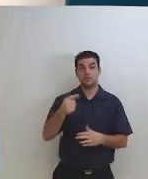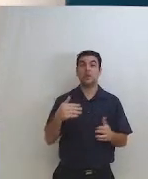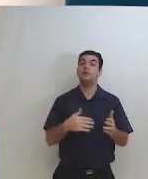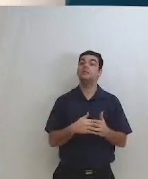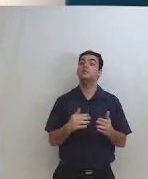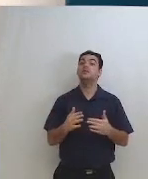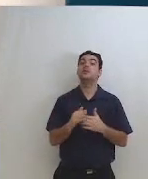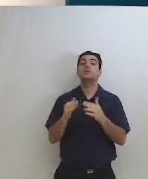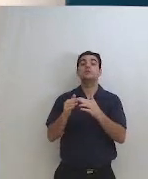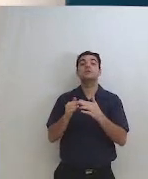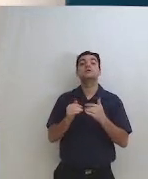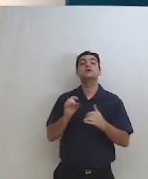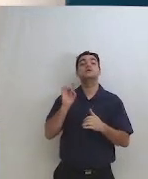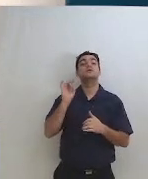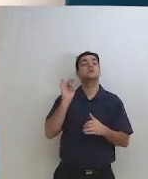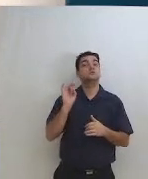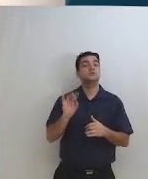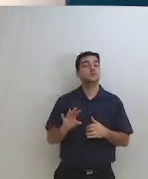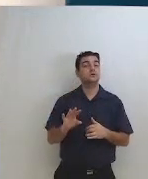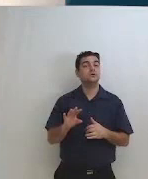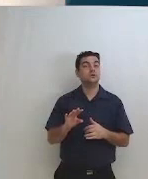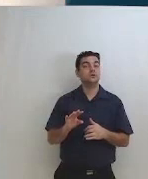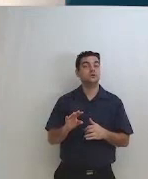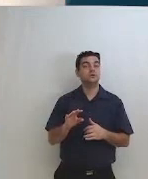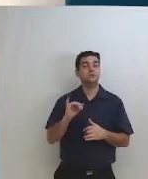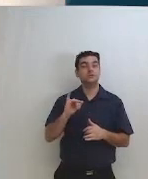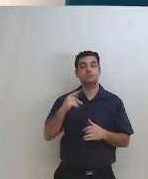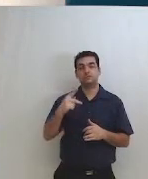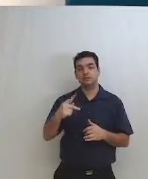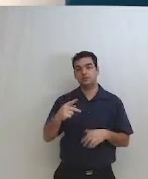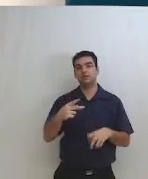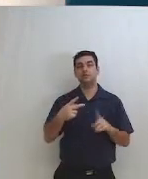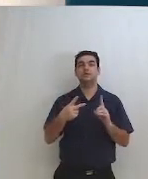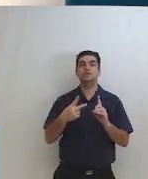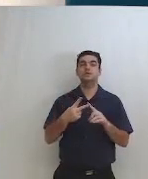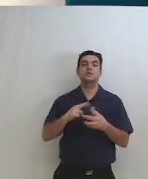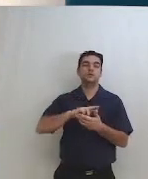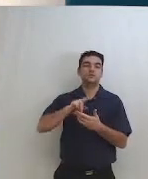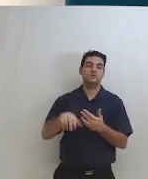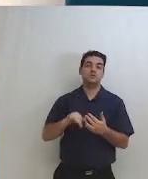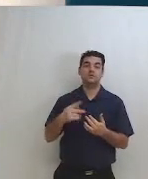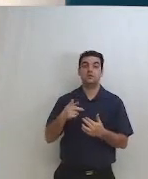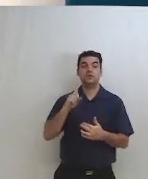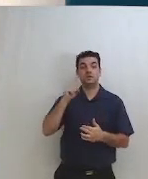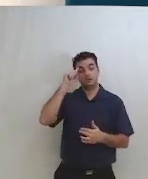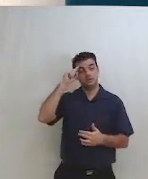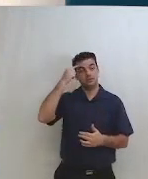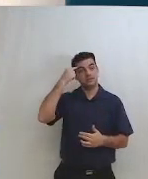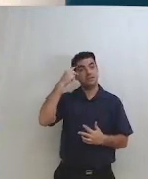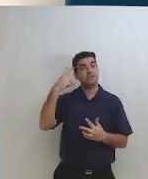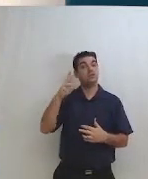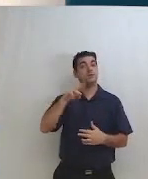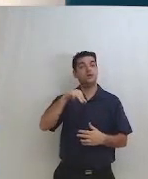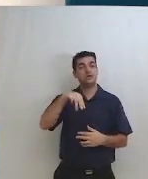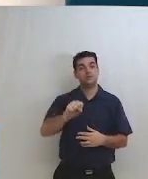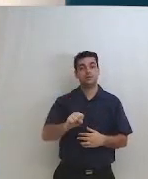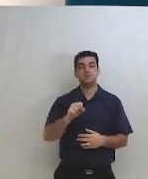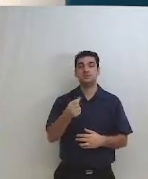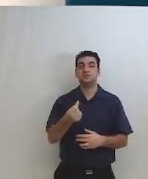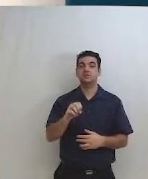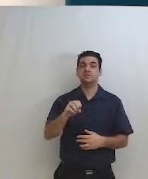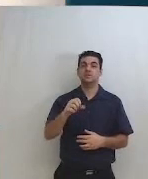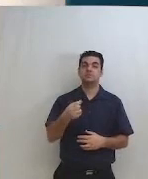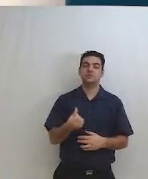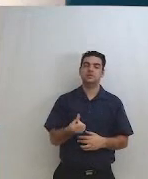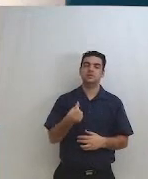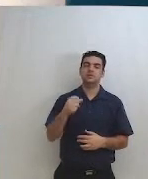dados aos dados de IPs e device IPs, nos termos do decidido no RMS 60698. É como eu voto,